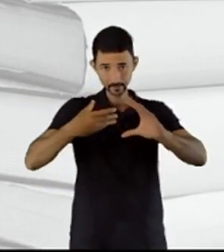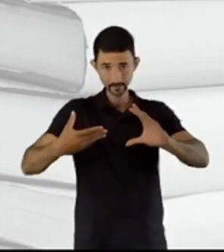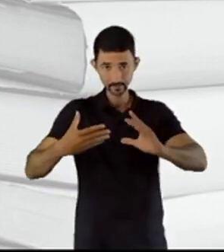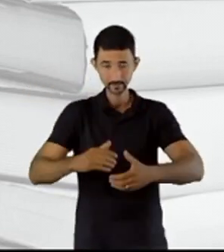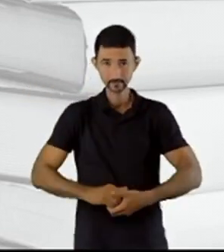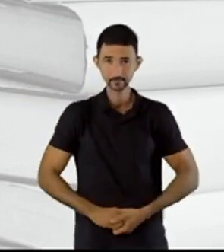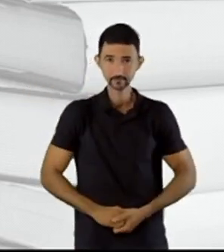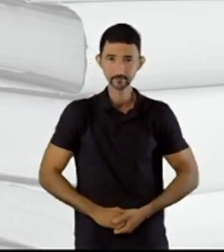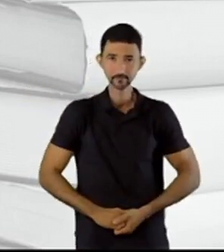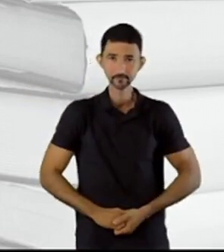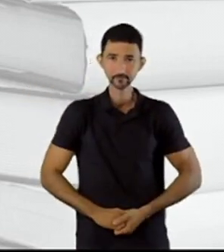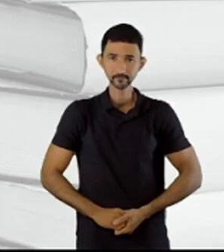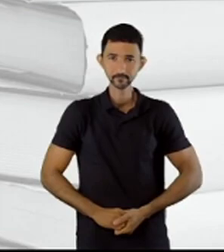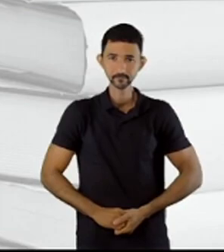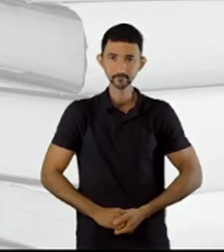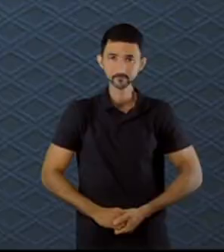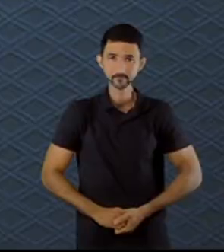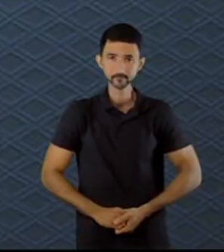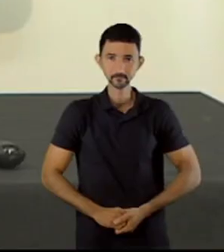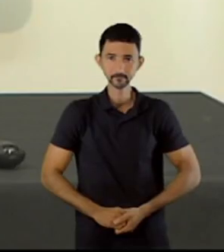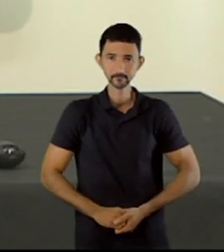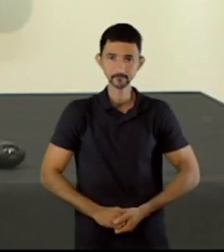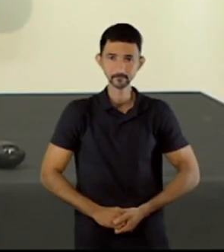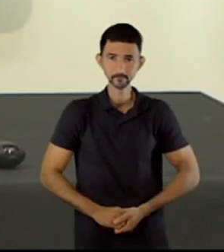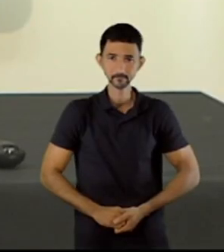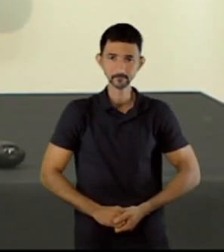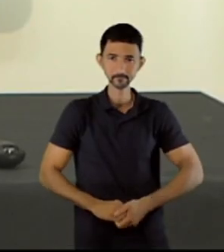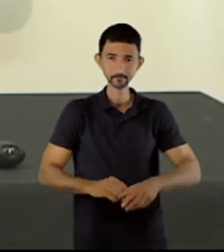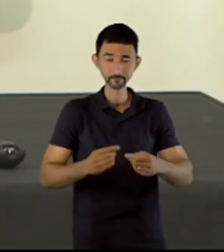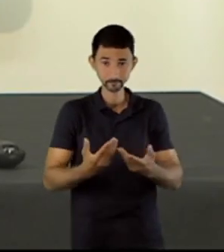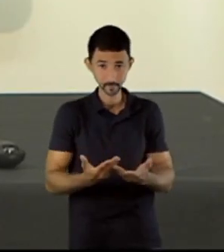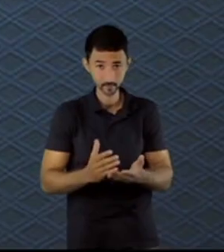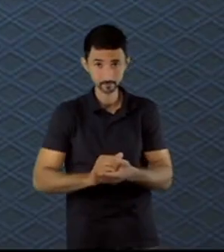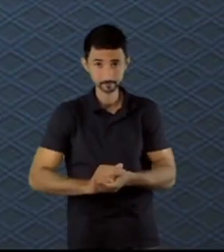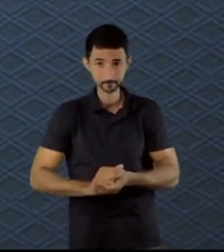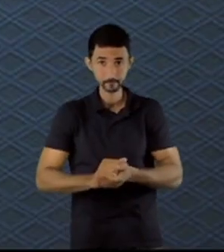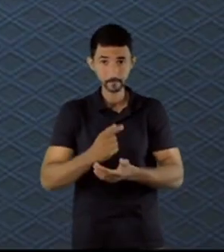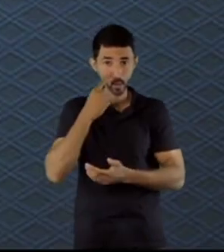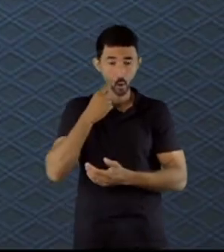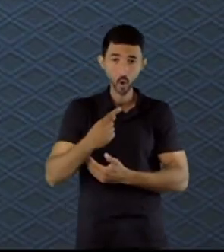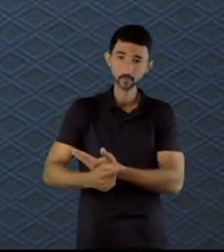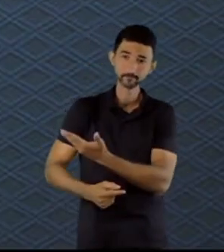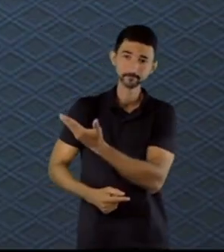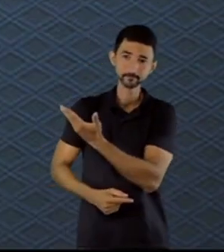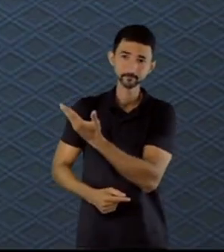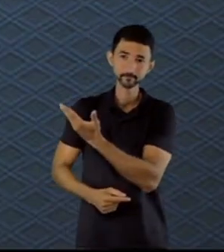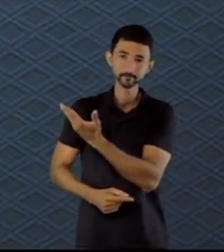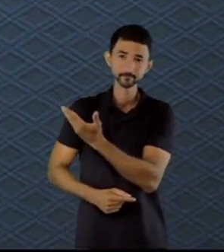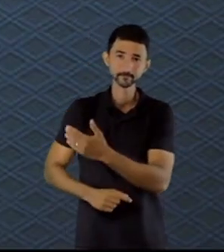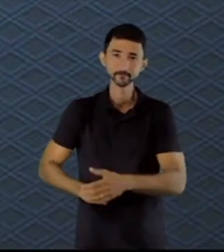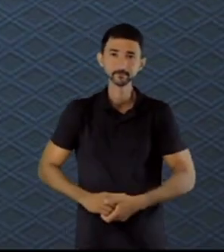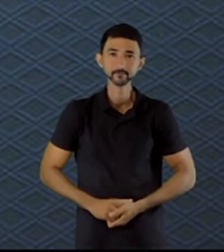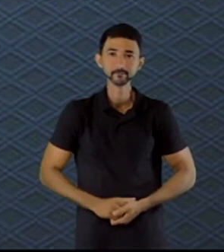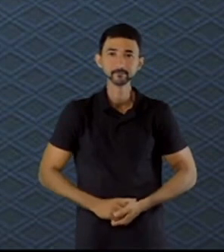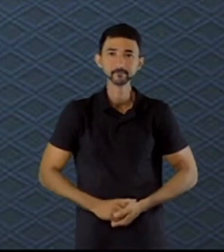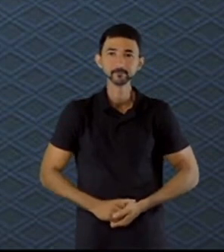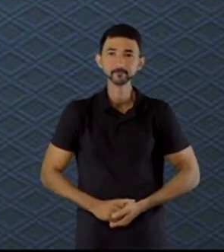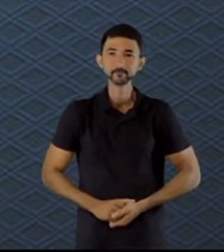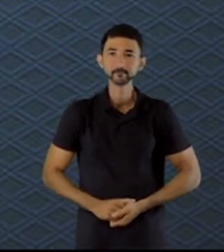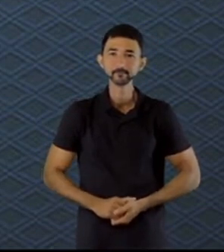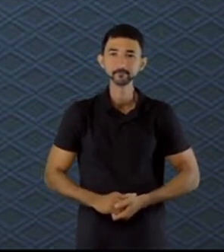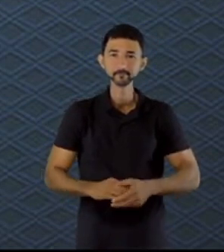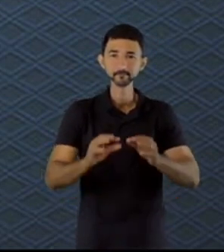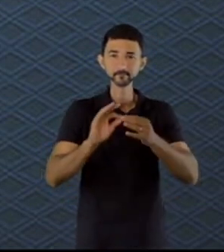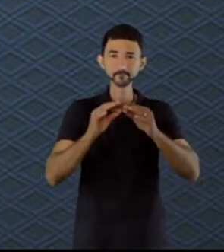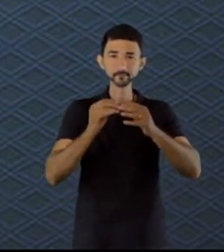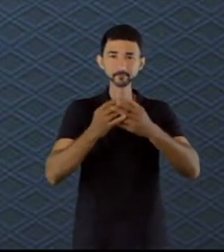características, tudo bem? Então, como vocês podem ver aqui, este é um esquema